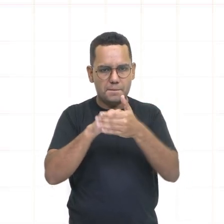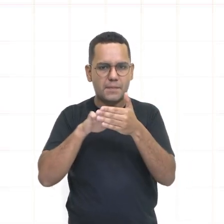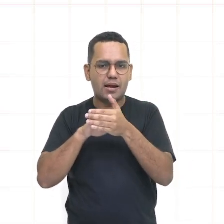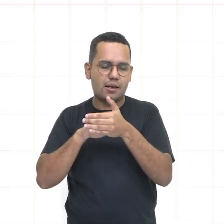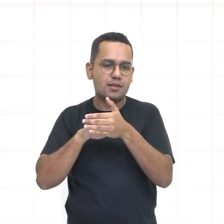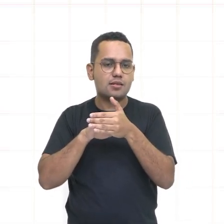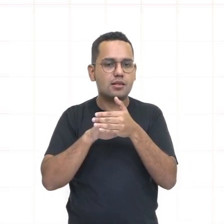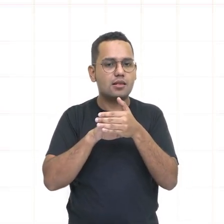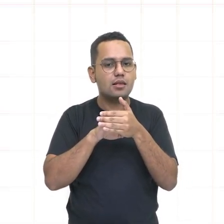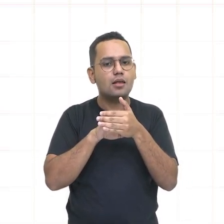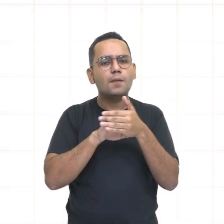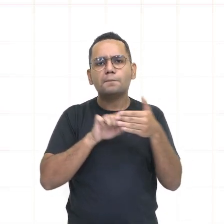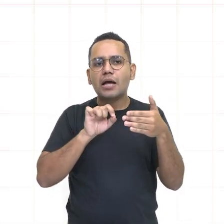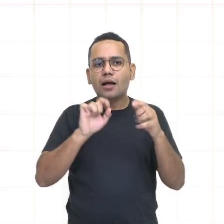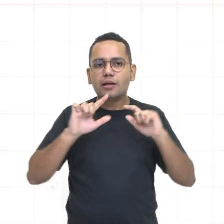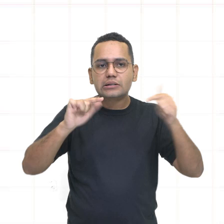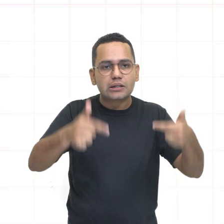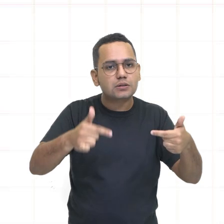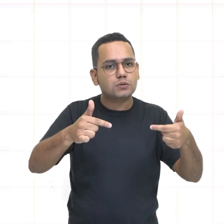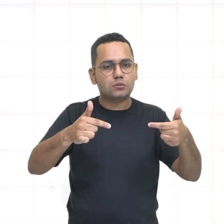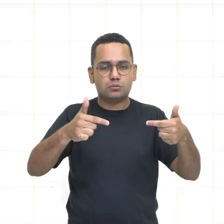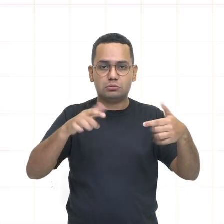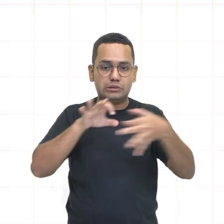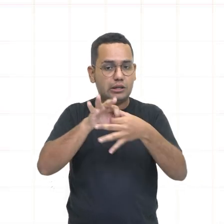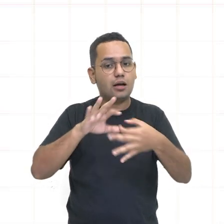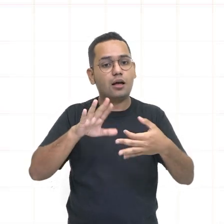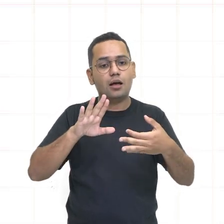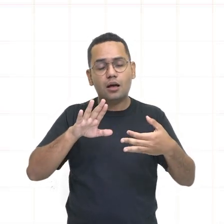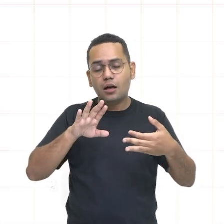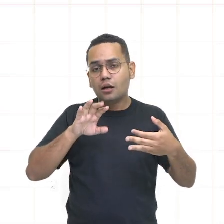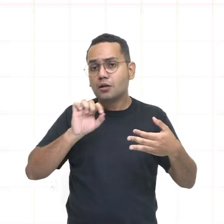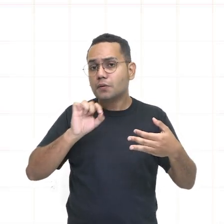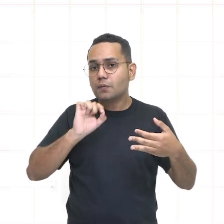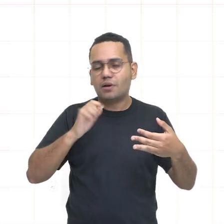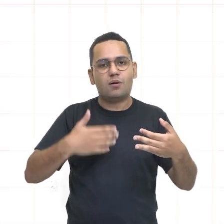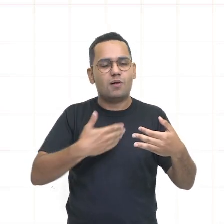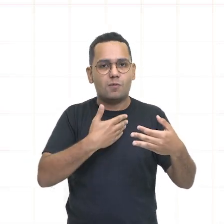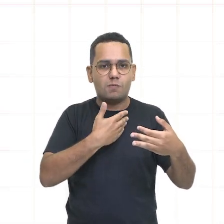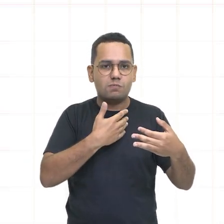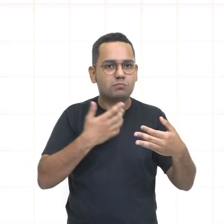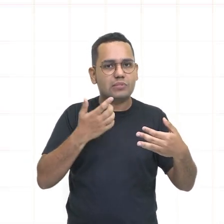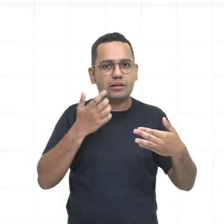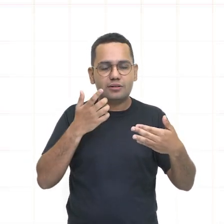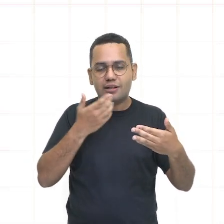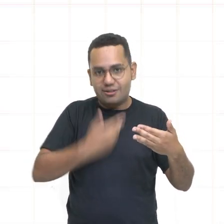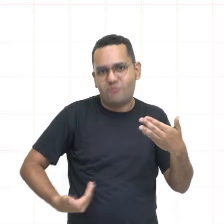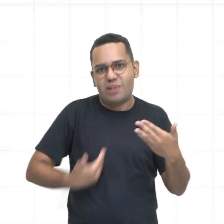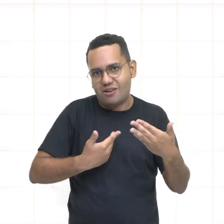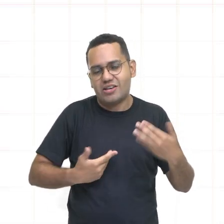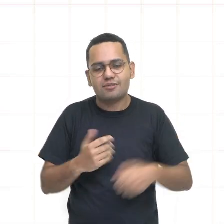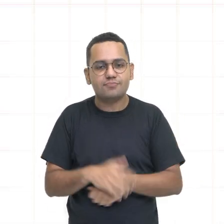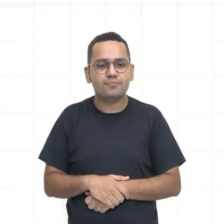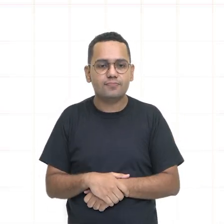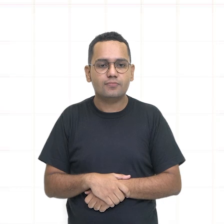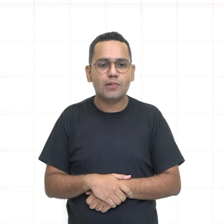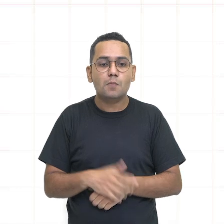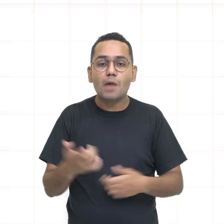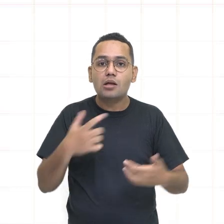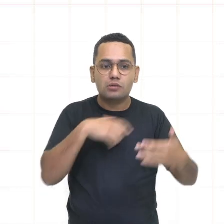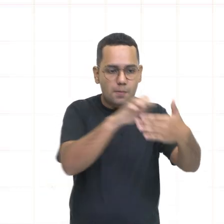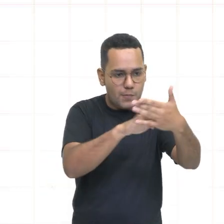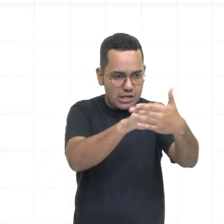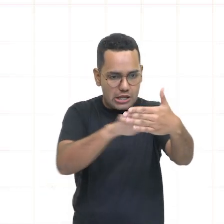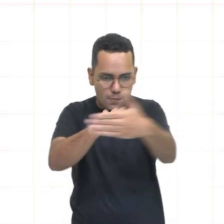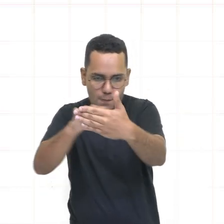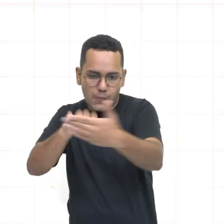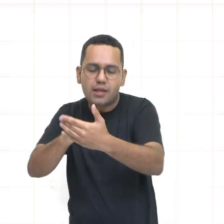Nesse sistema, nós vamos verificar que as empresas elas vão se tornar nacionais. Então, por isso que temos aí a intervenção do Estado